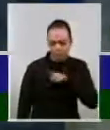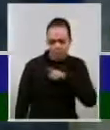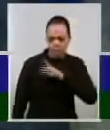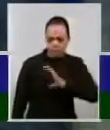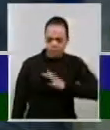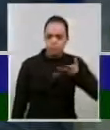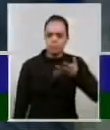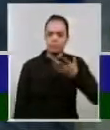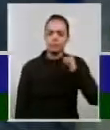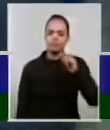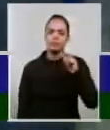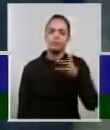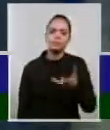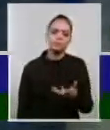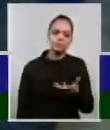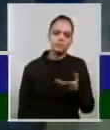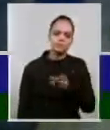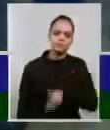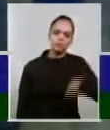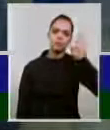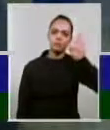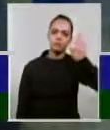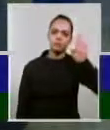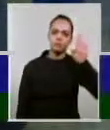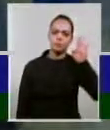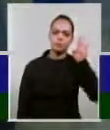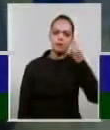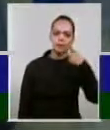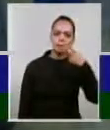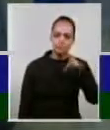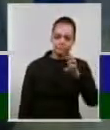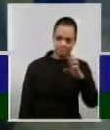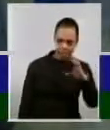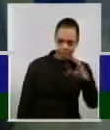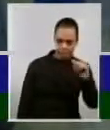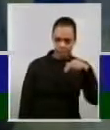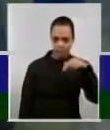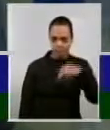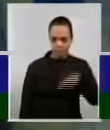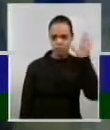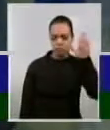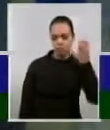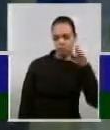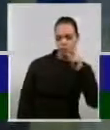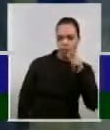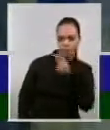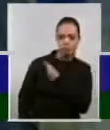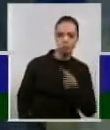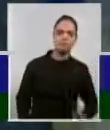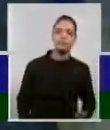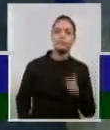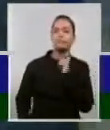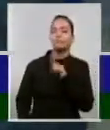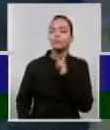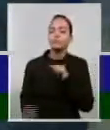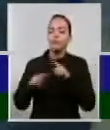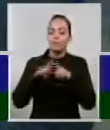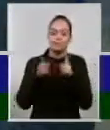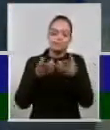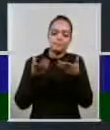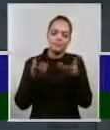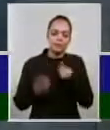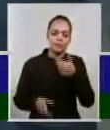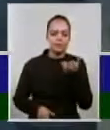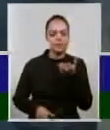tenha coragem de se candidatar a pré-candidato ao governo de Minas. Agora,